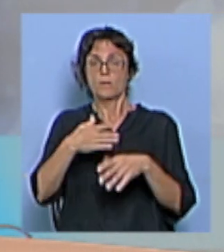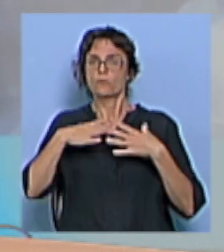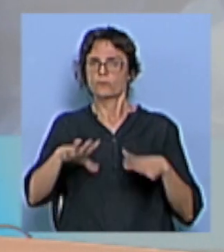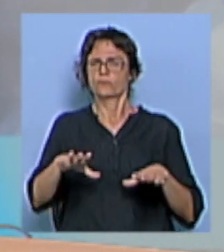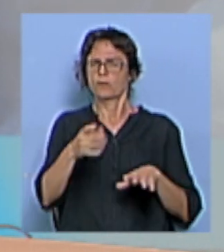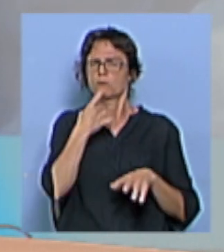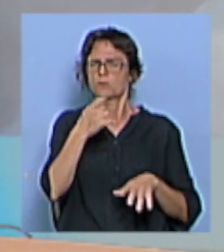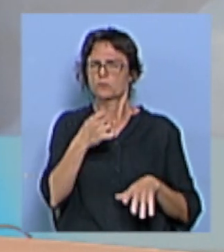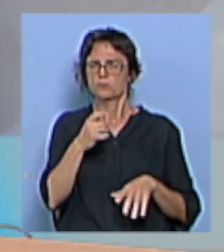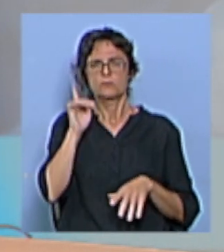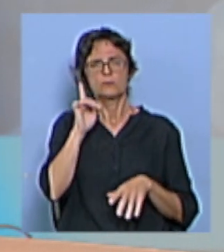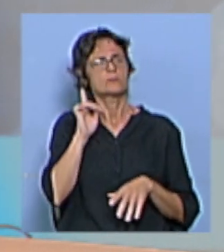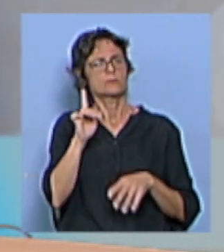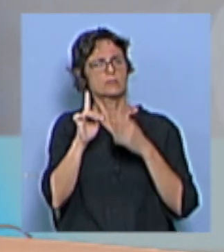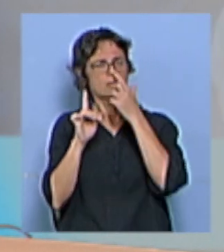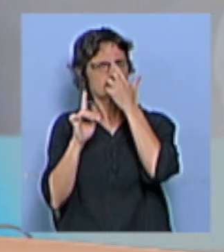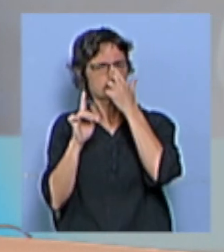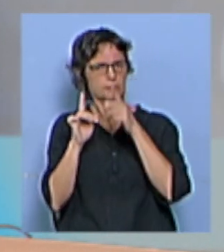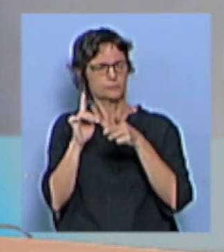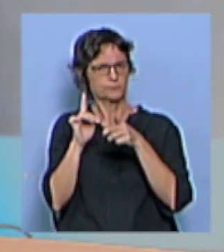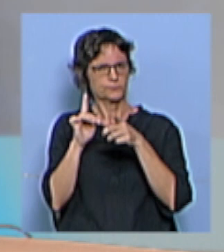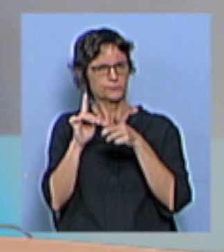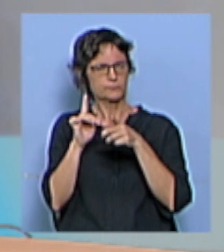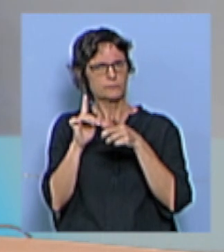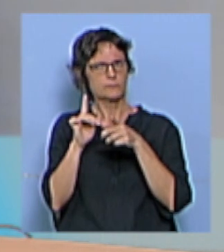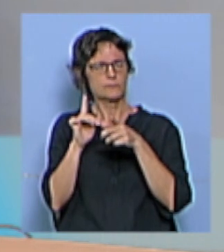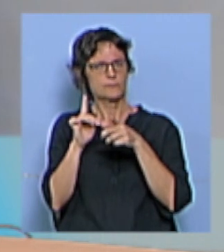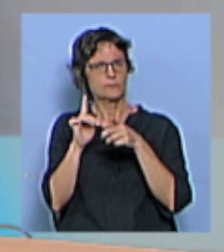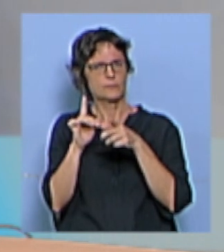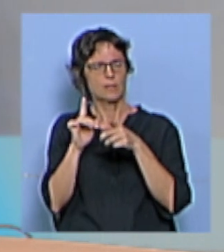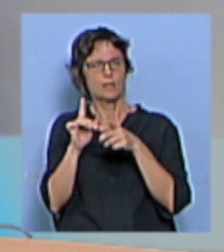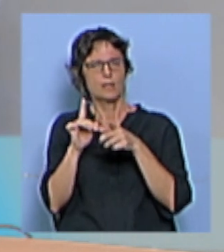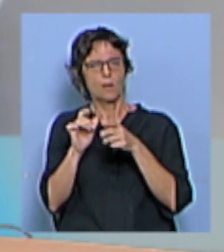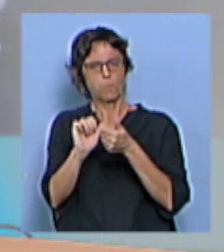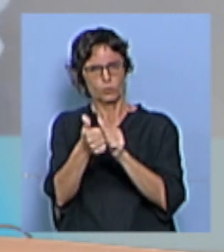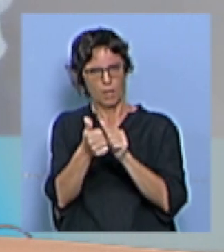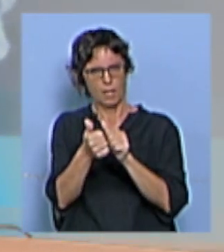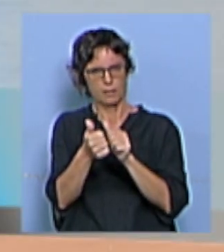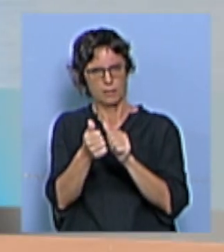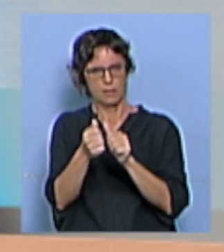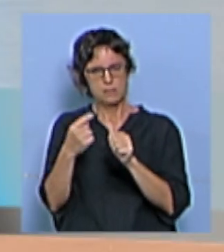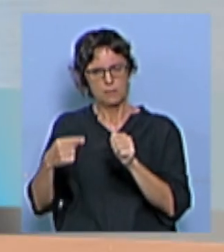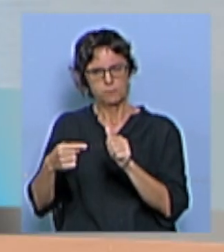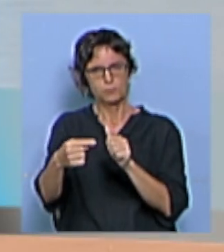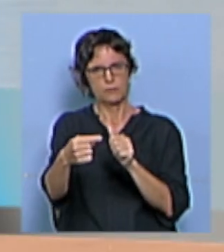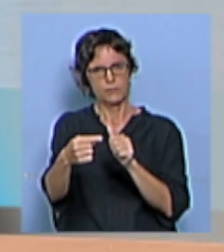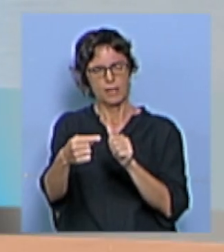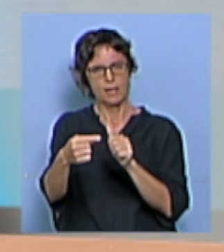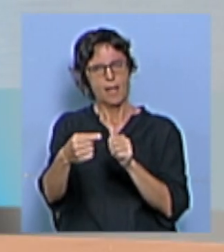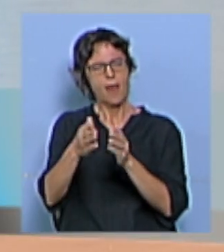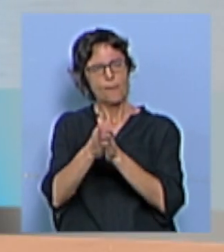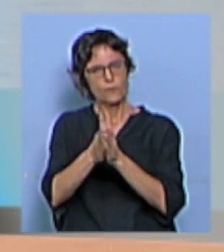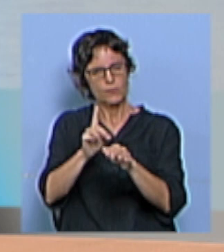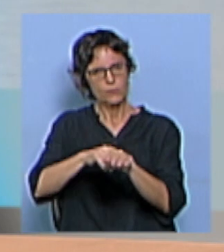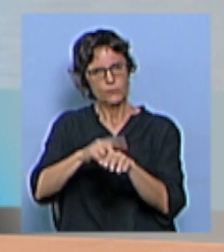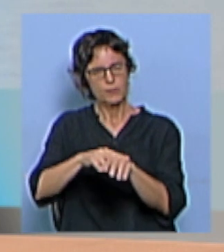importante a paragem, a alteração da rotina para dar espaço a outras realidades? Nós precisamos... Aqui eu lembro um